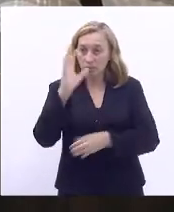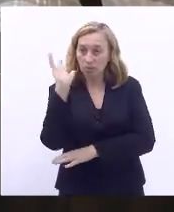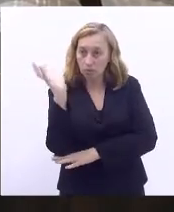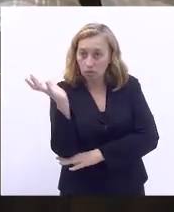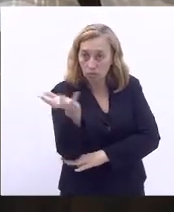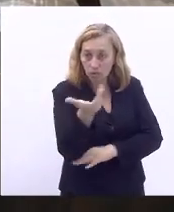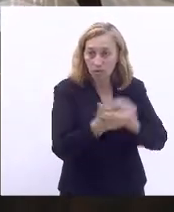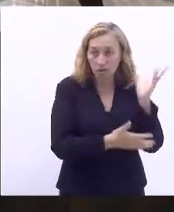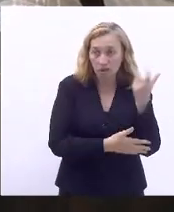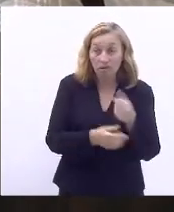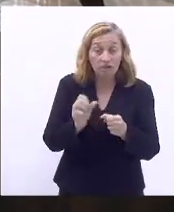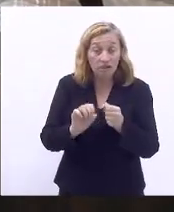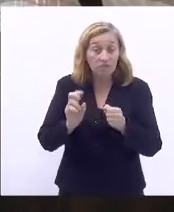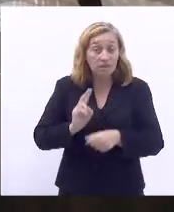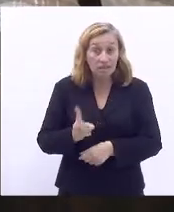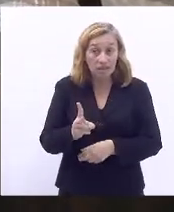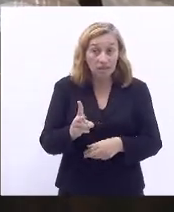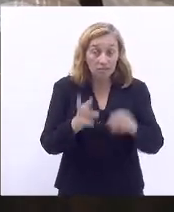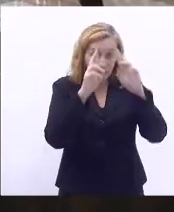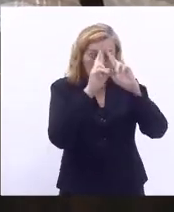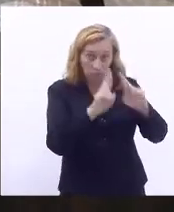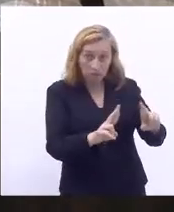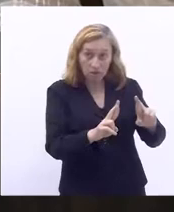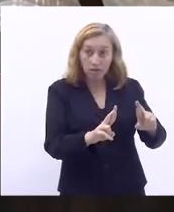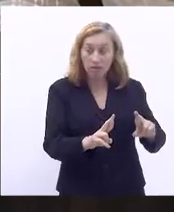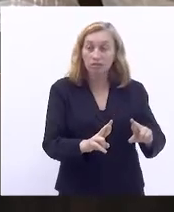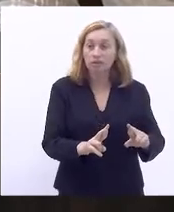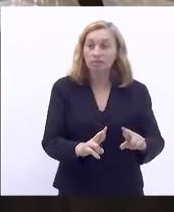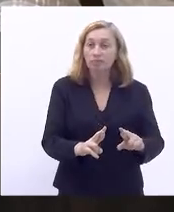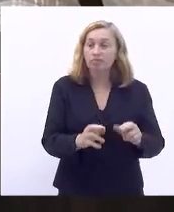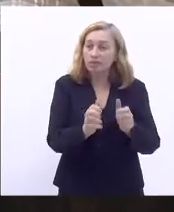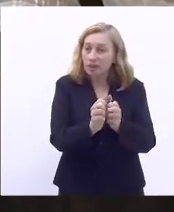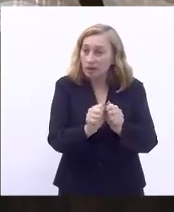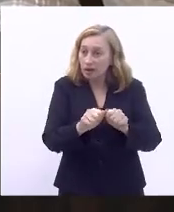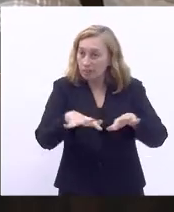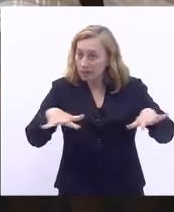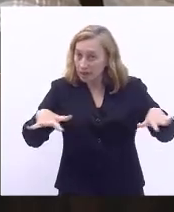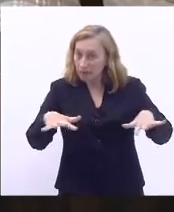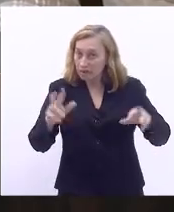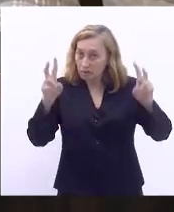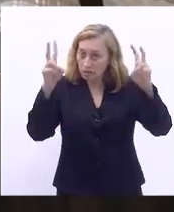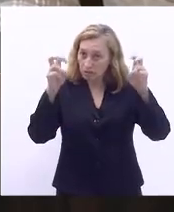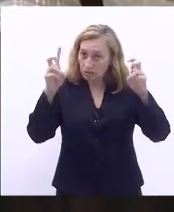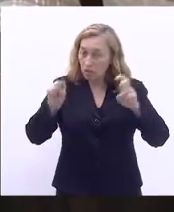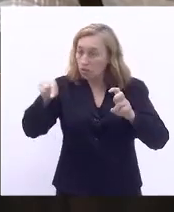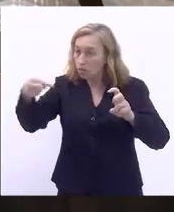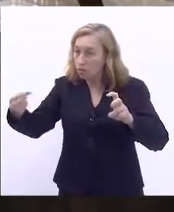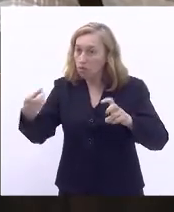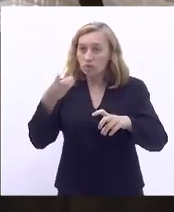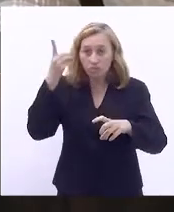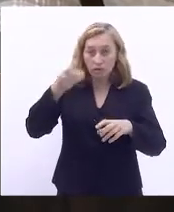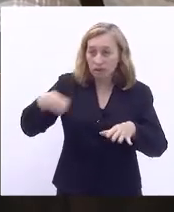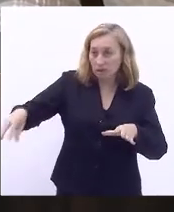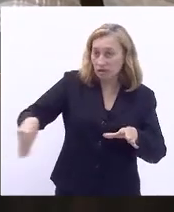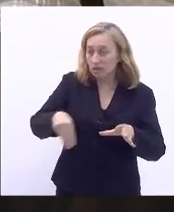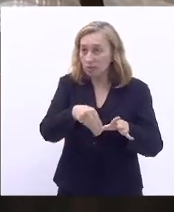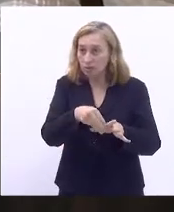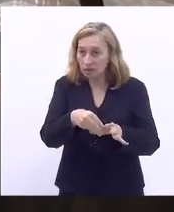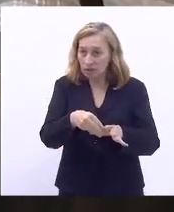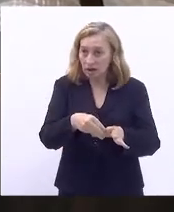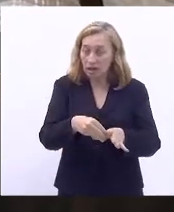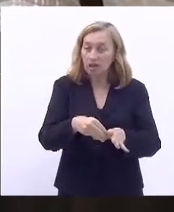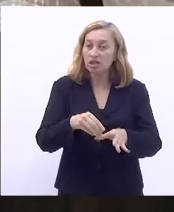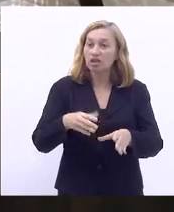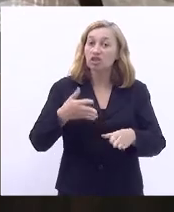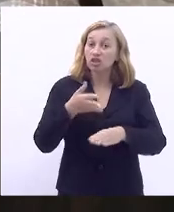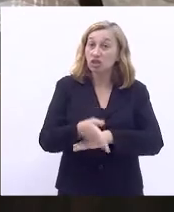nós fazemos sempre, respeitamos a comissão permanente, ela será ampliada, podemos levar outros parlamentares. Se chegando